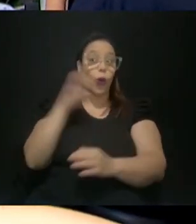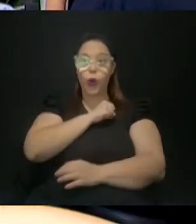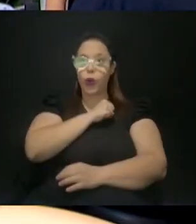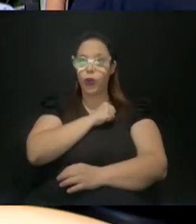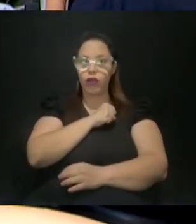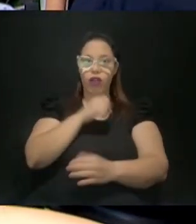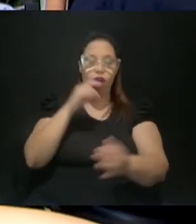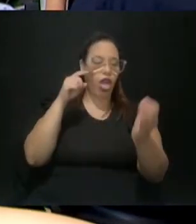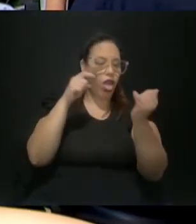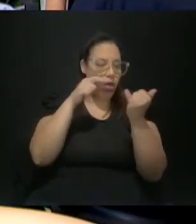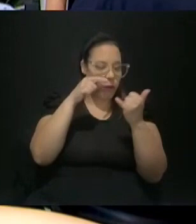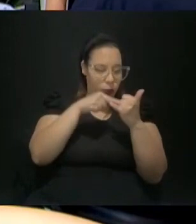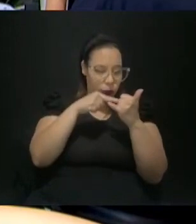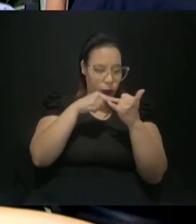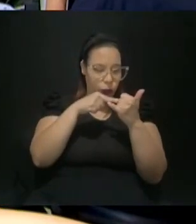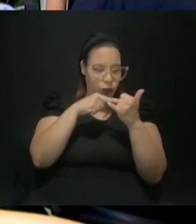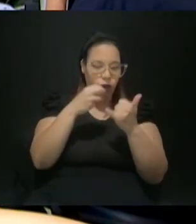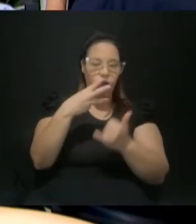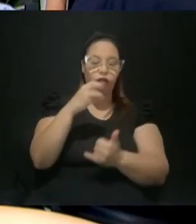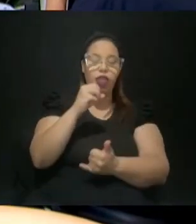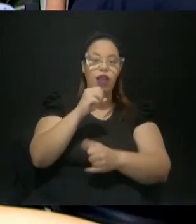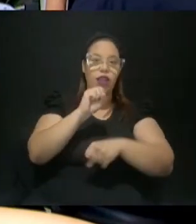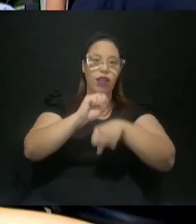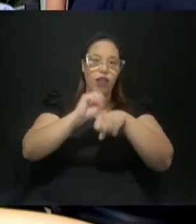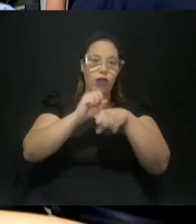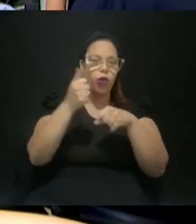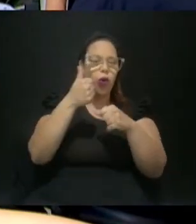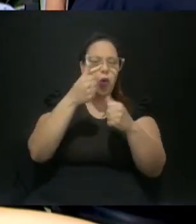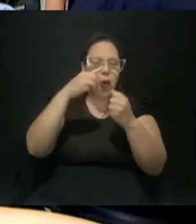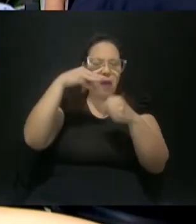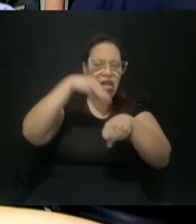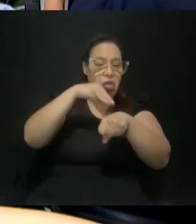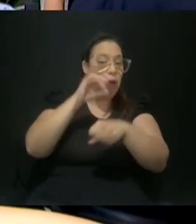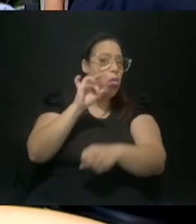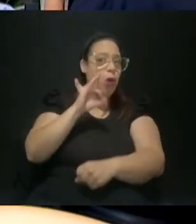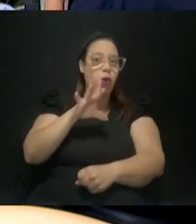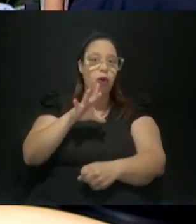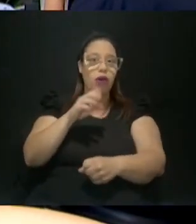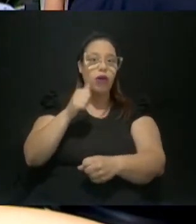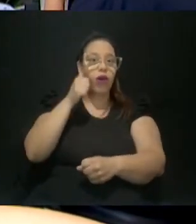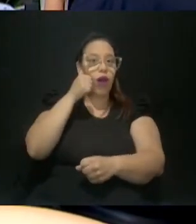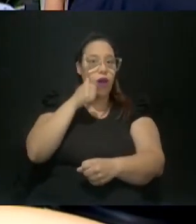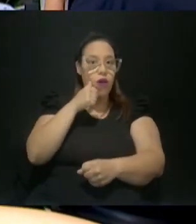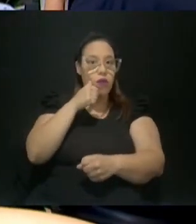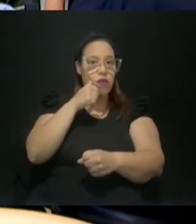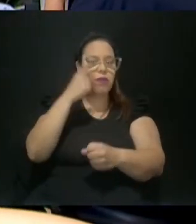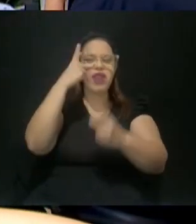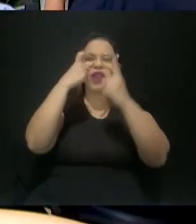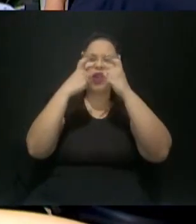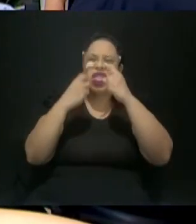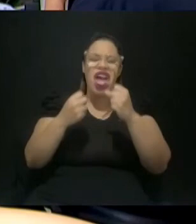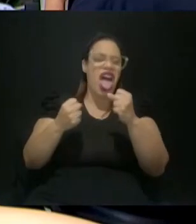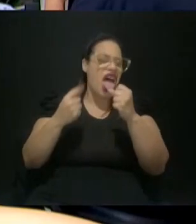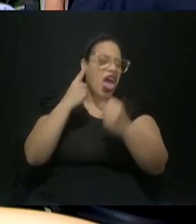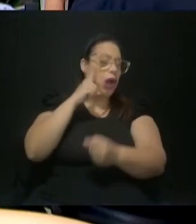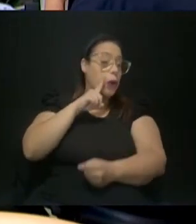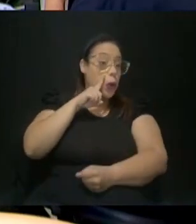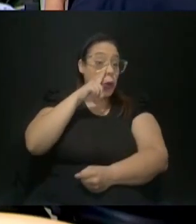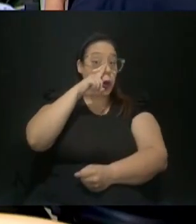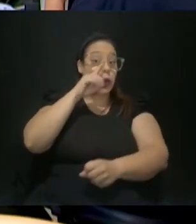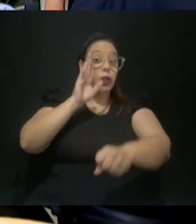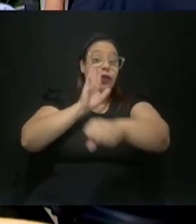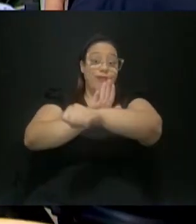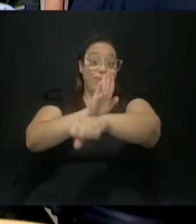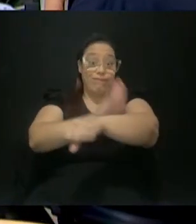acionado, de 30 segundos a 1 minuto no máximo, a mulher que corre risco, que está em perigo, ela é atendida pela nossa